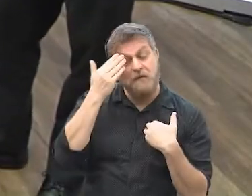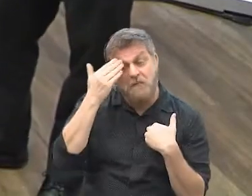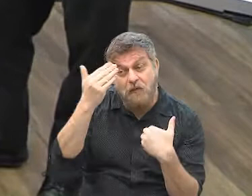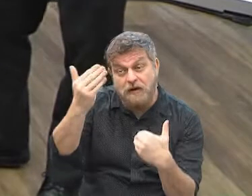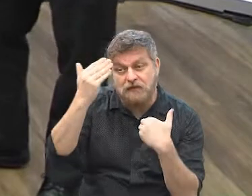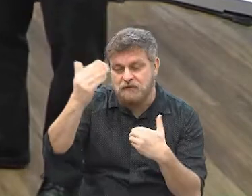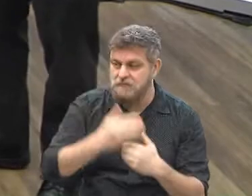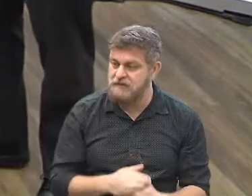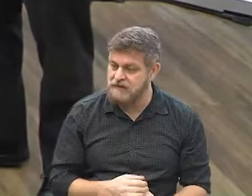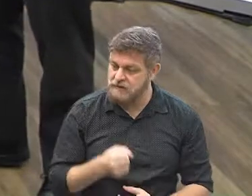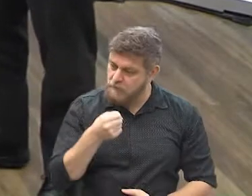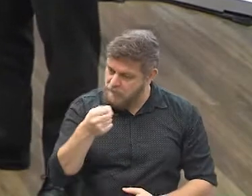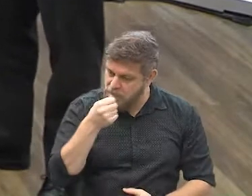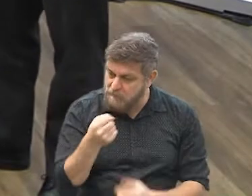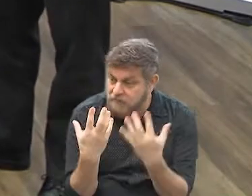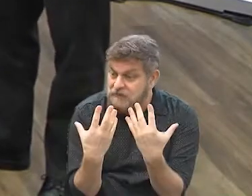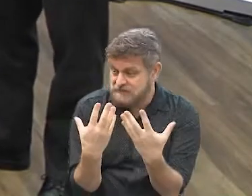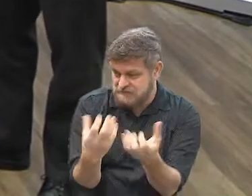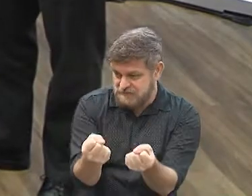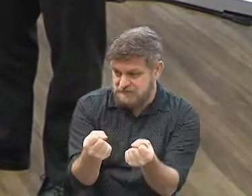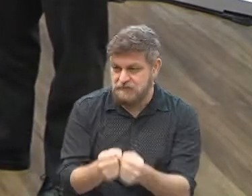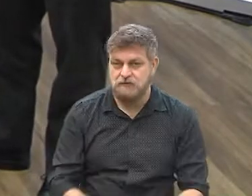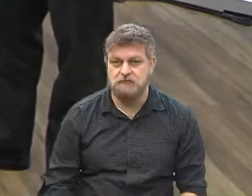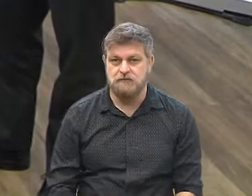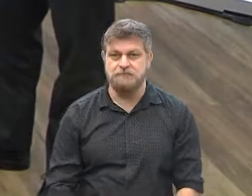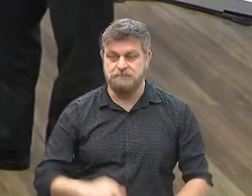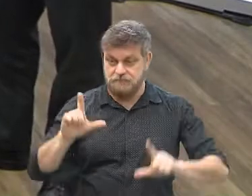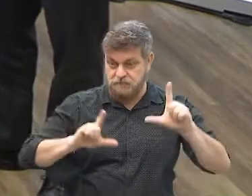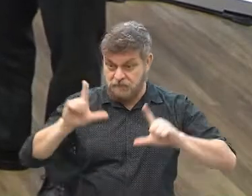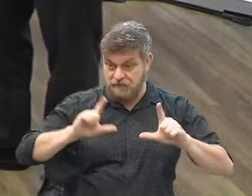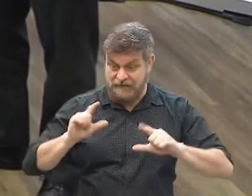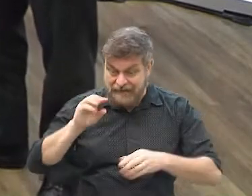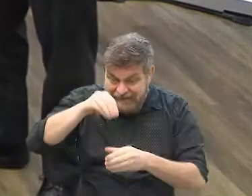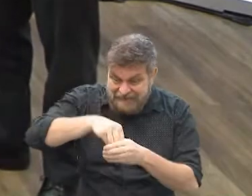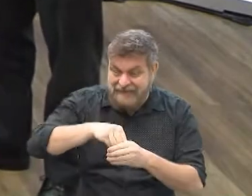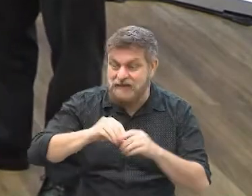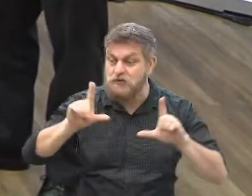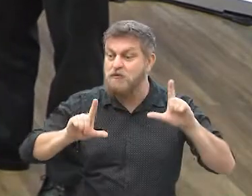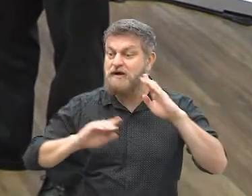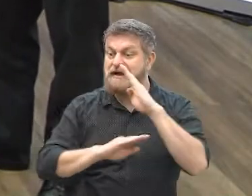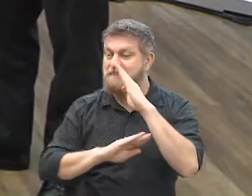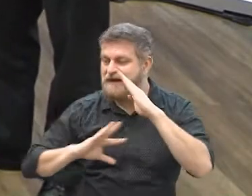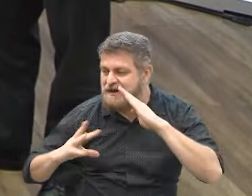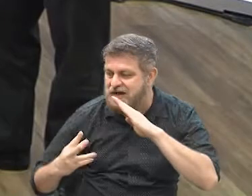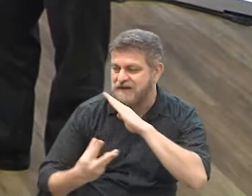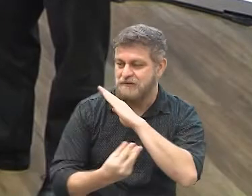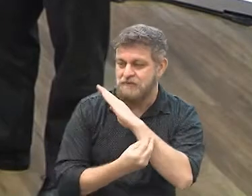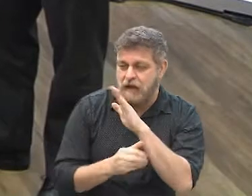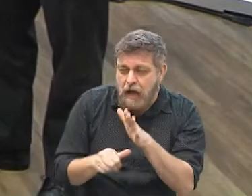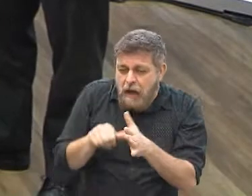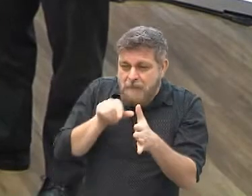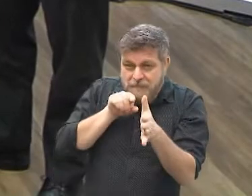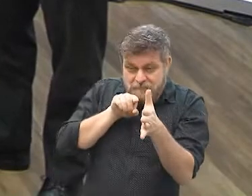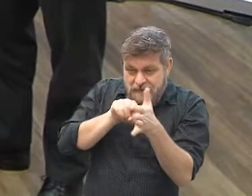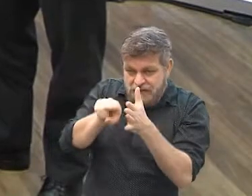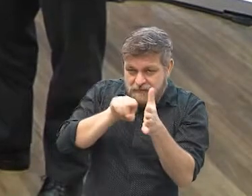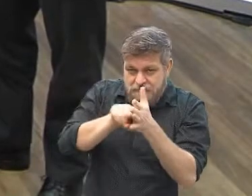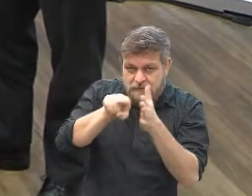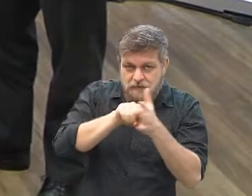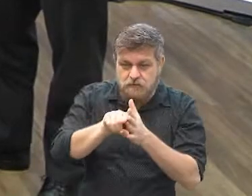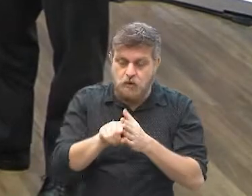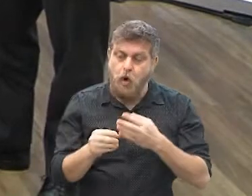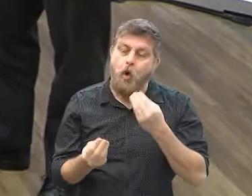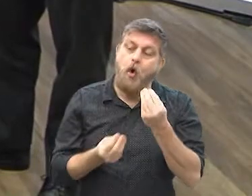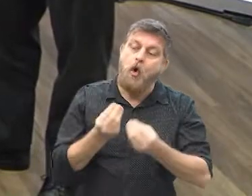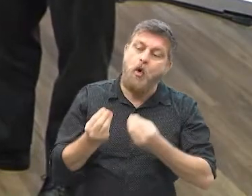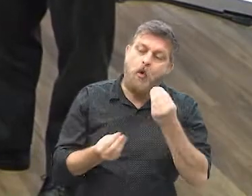ter aceito o convite para participar aqui do Em Pauta dentro do Câmara Total. E a primeira pergunta que eu estou fazendo para os vereadores: como